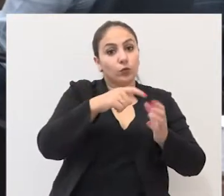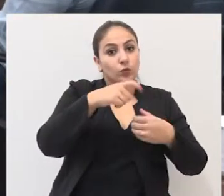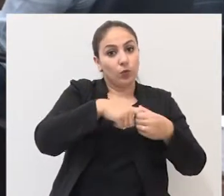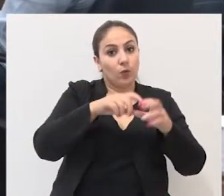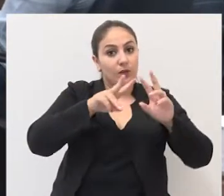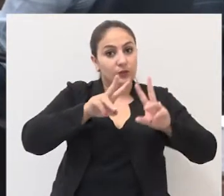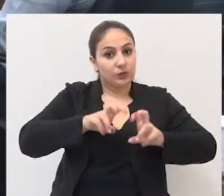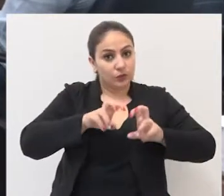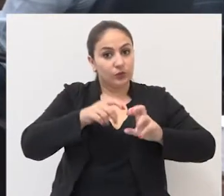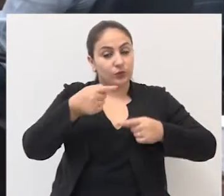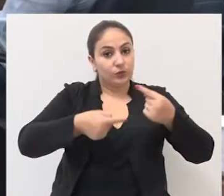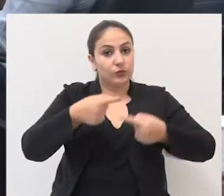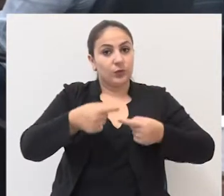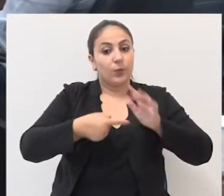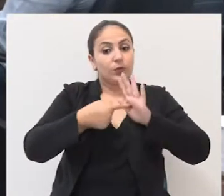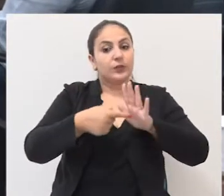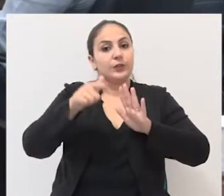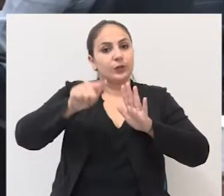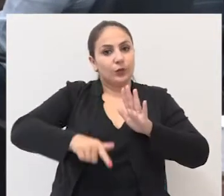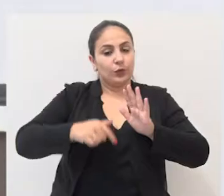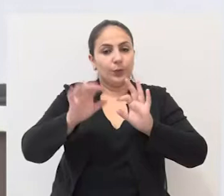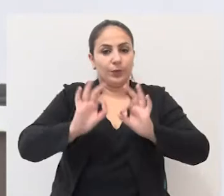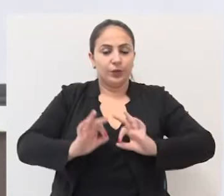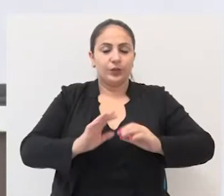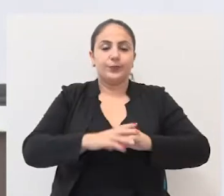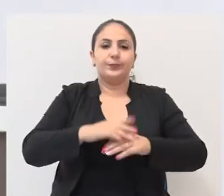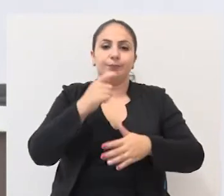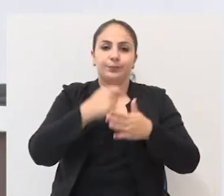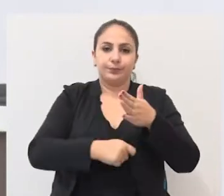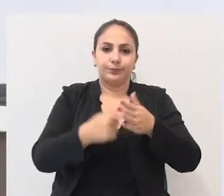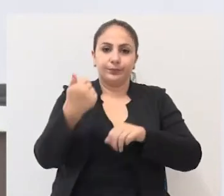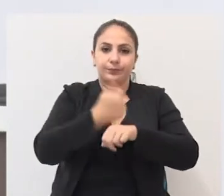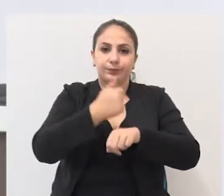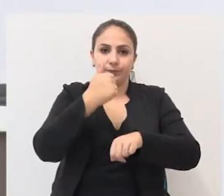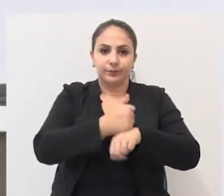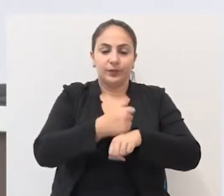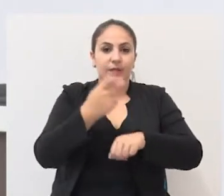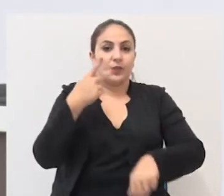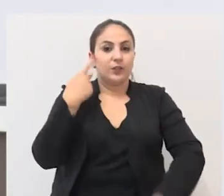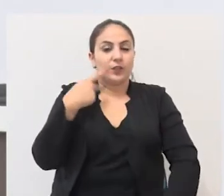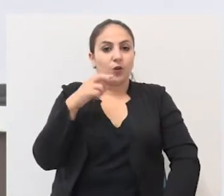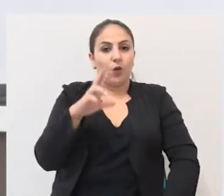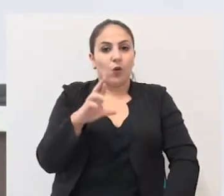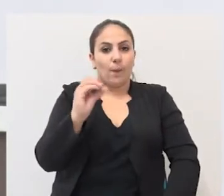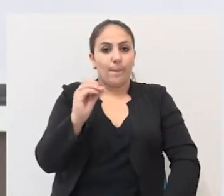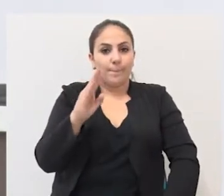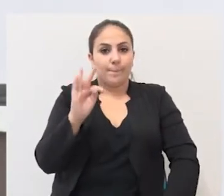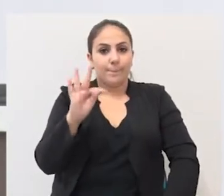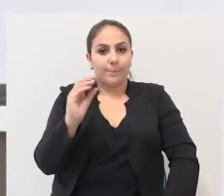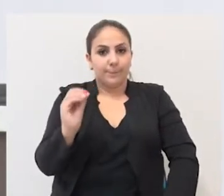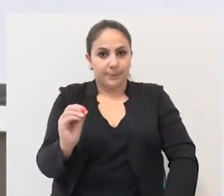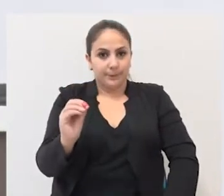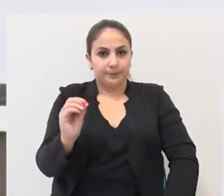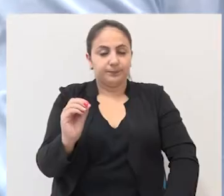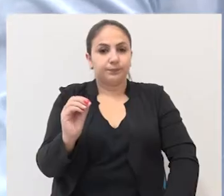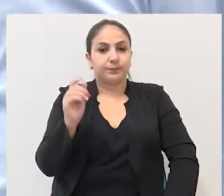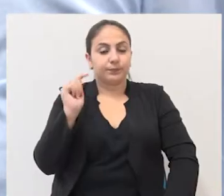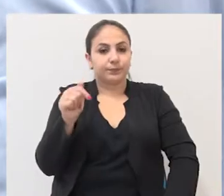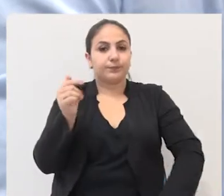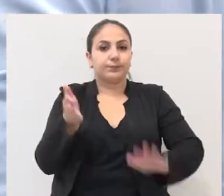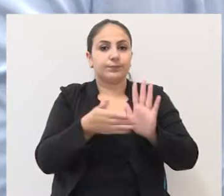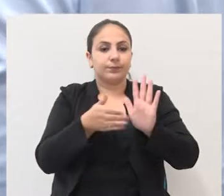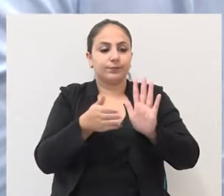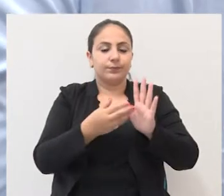a apresentação de outro projeto. O autor do substitutivo é Roberto Gabriel Tozon.